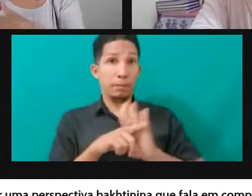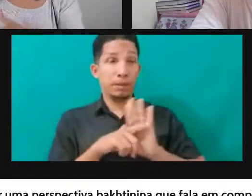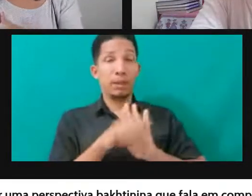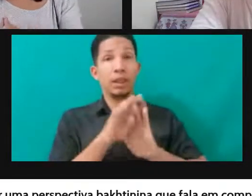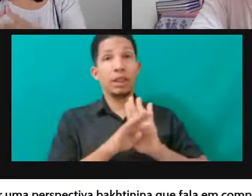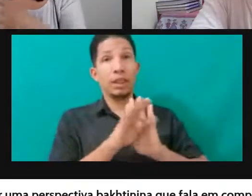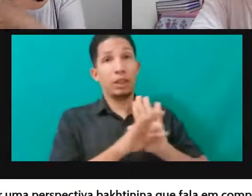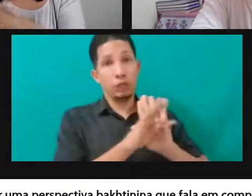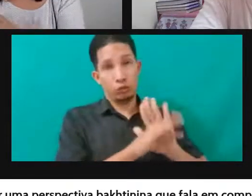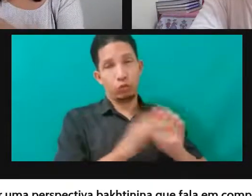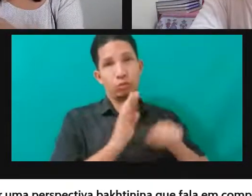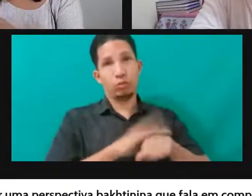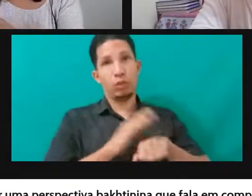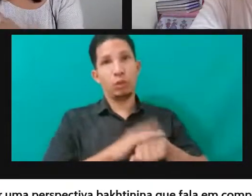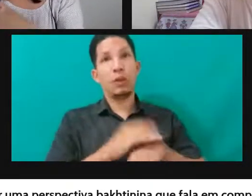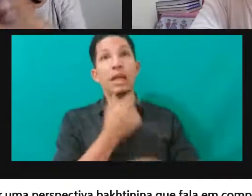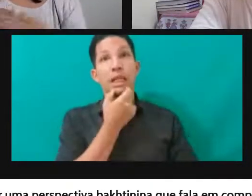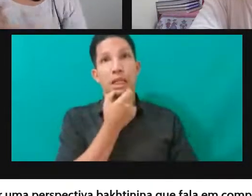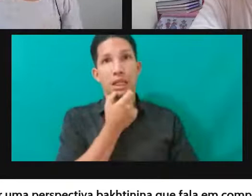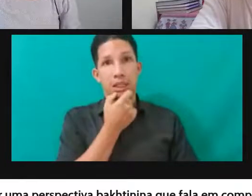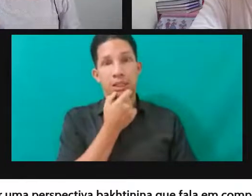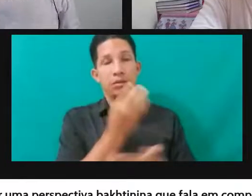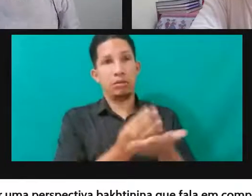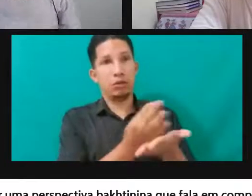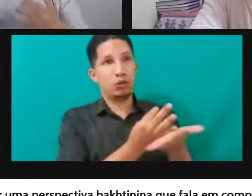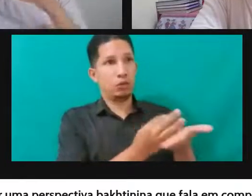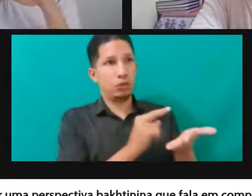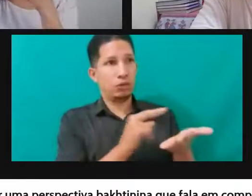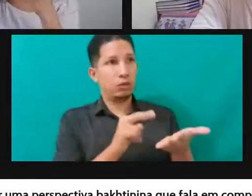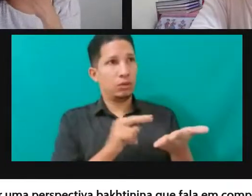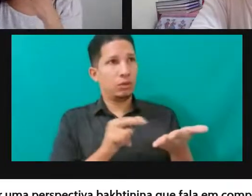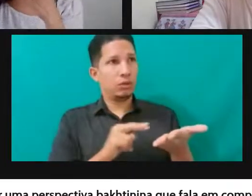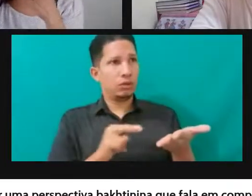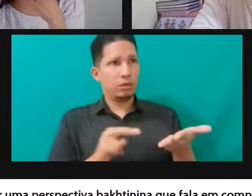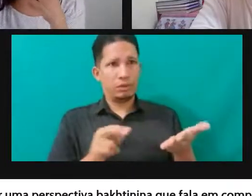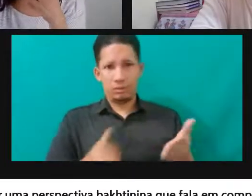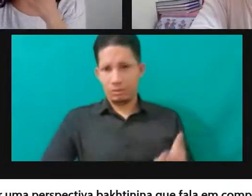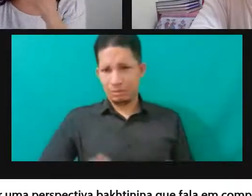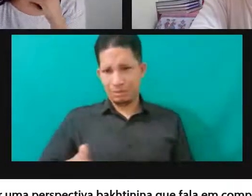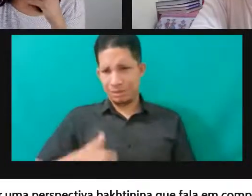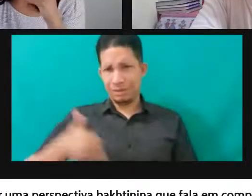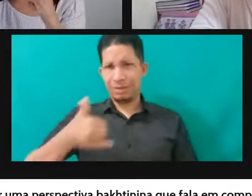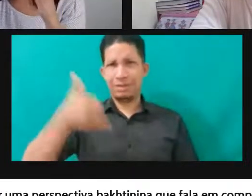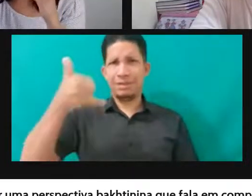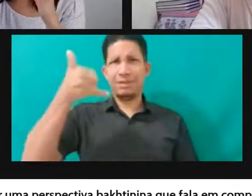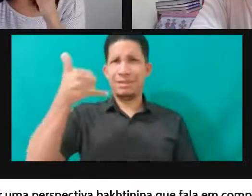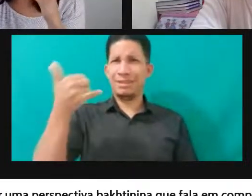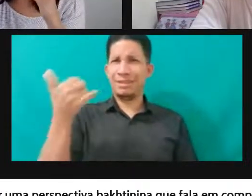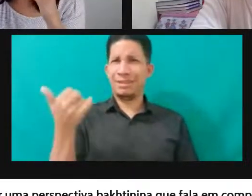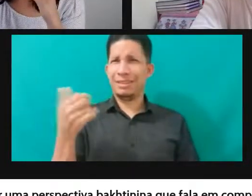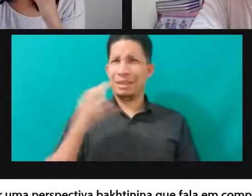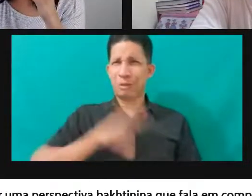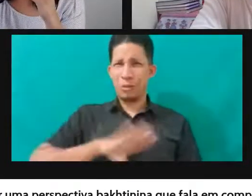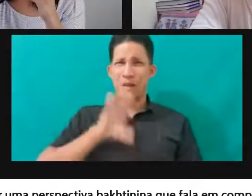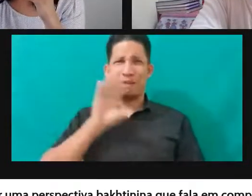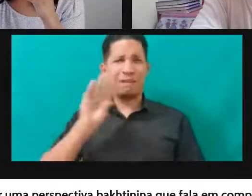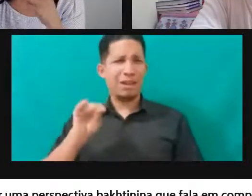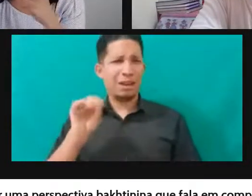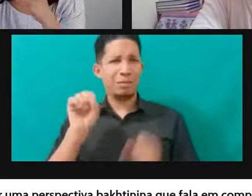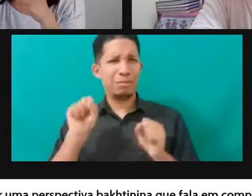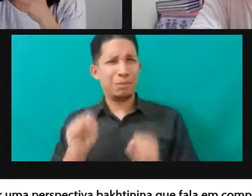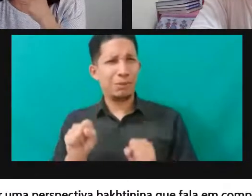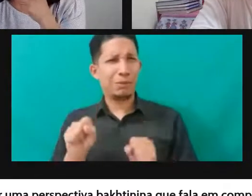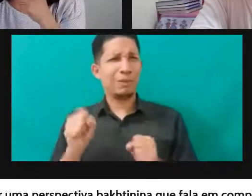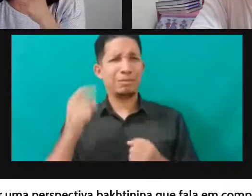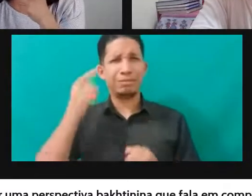dos autores em inglês. Aí eu falei assim, mas cordão umbilical, será que eu vou falar isso em português mesmo? Eu fiquei pensando,